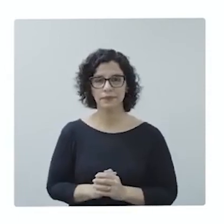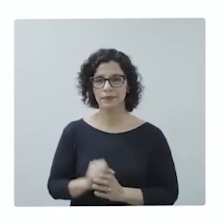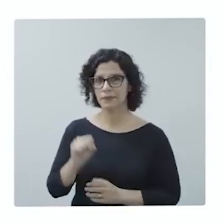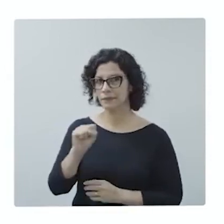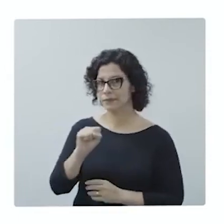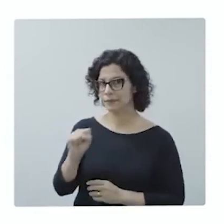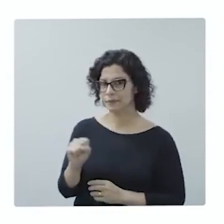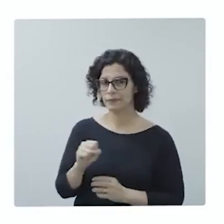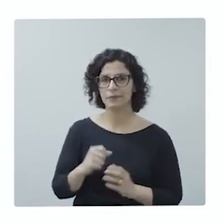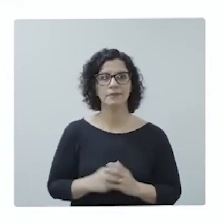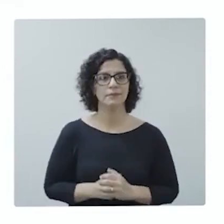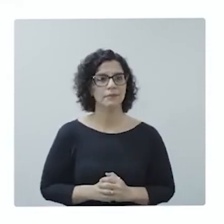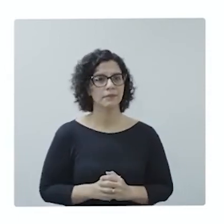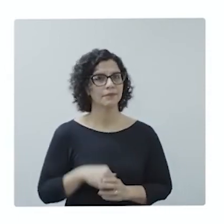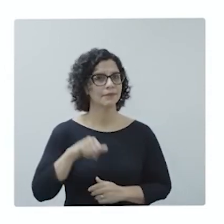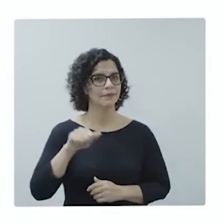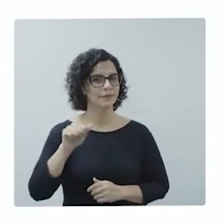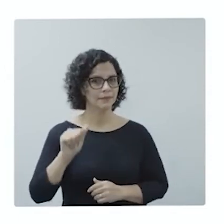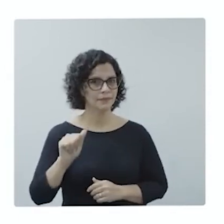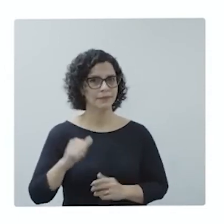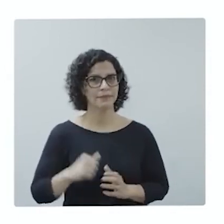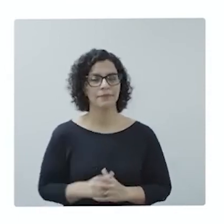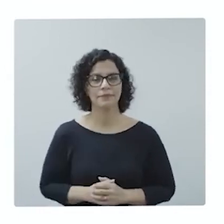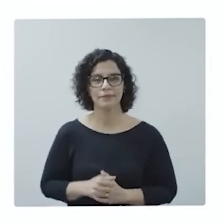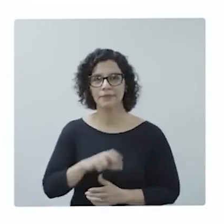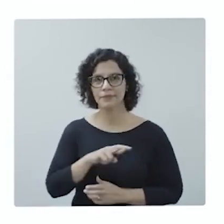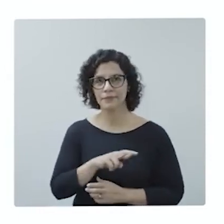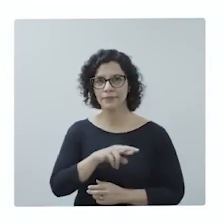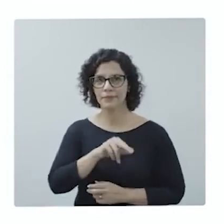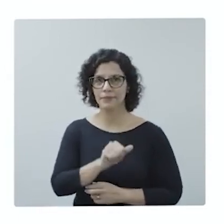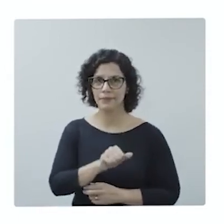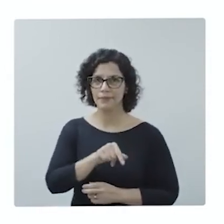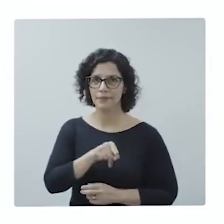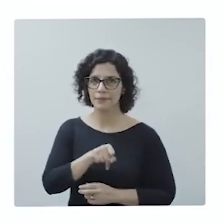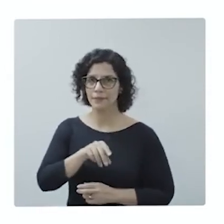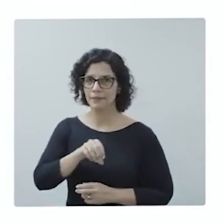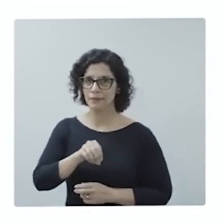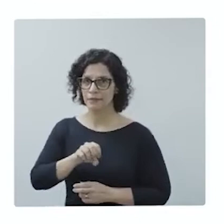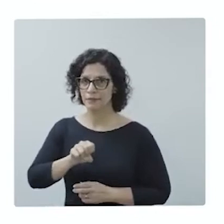a letrinha O, a letrinha S e a letrinha A.